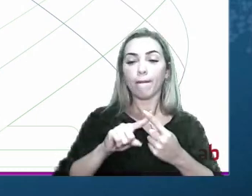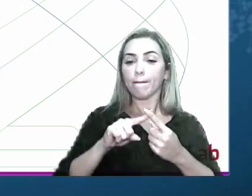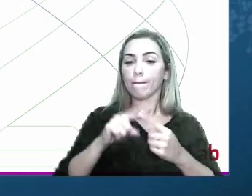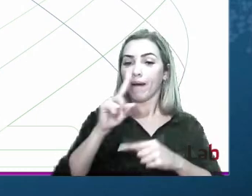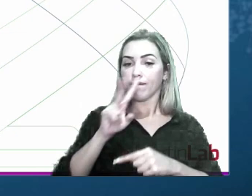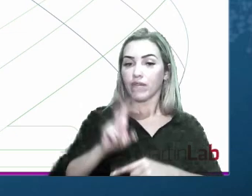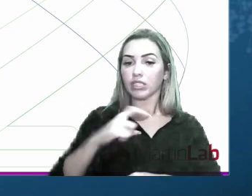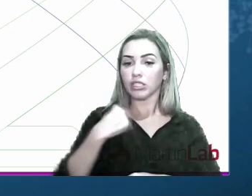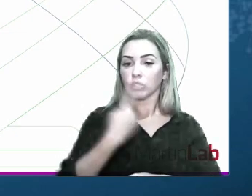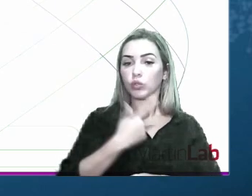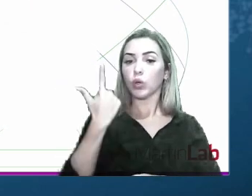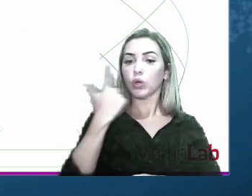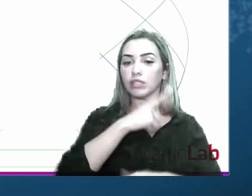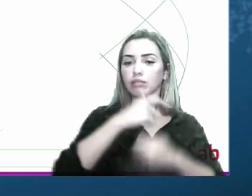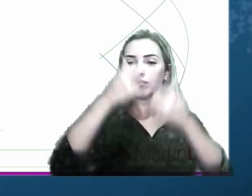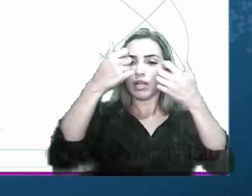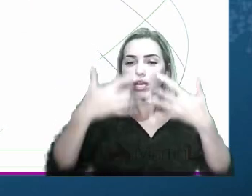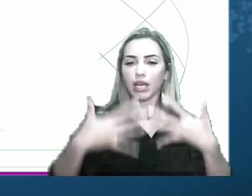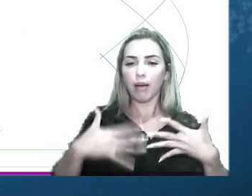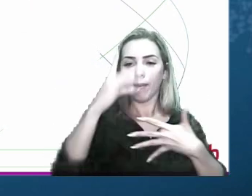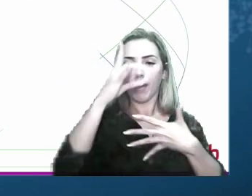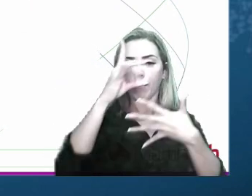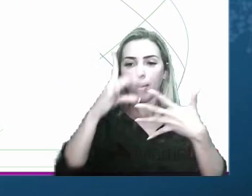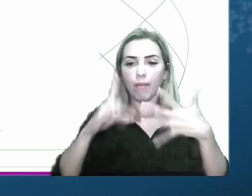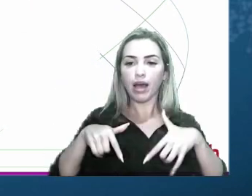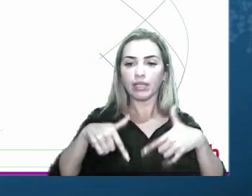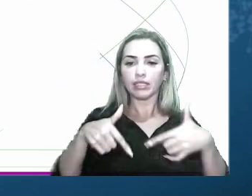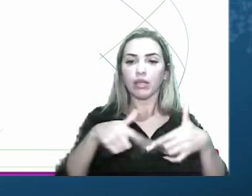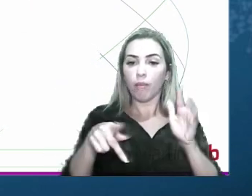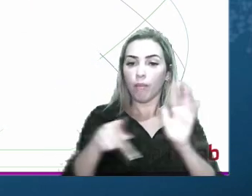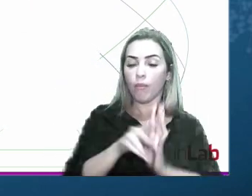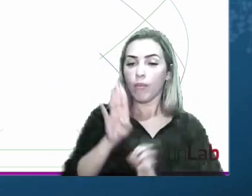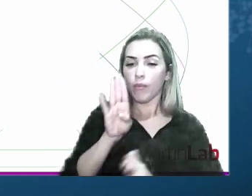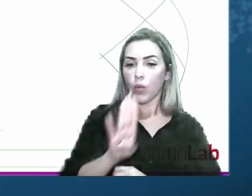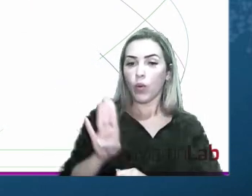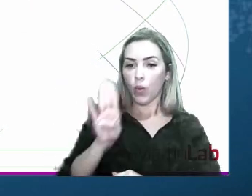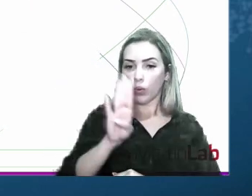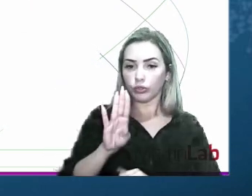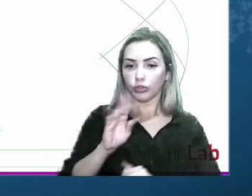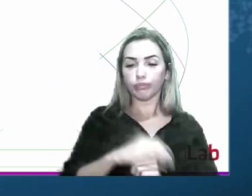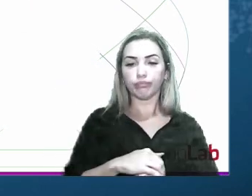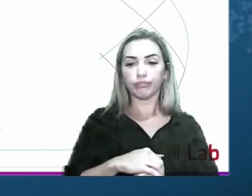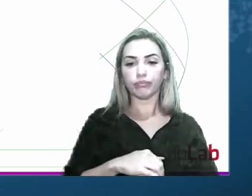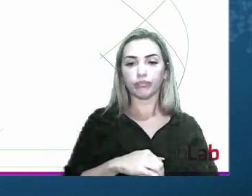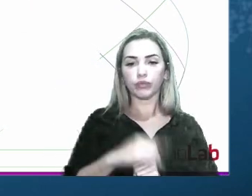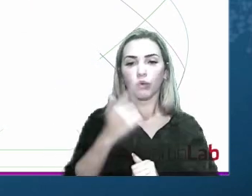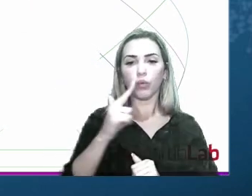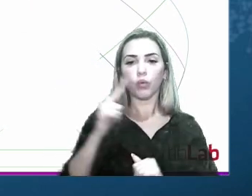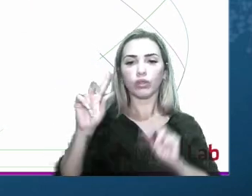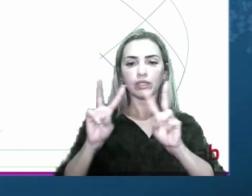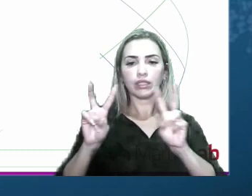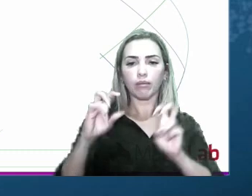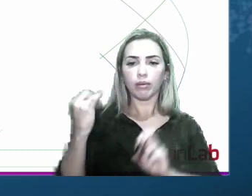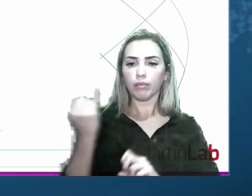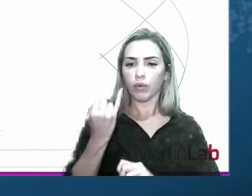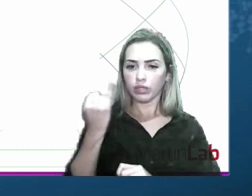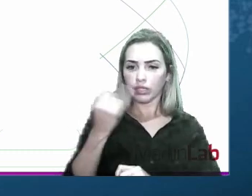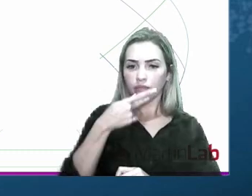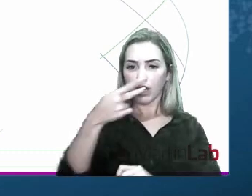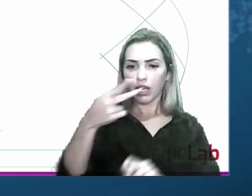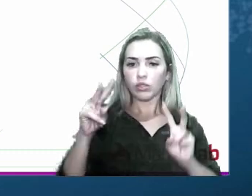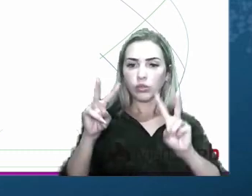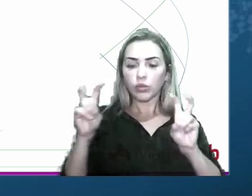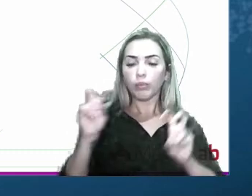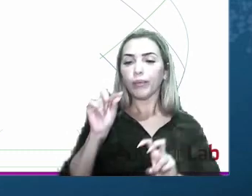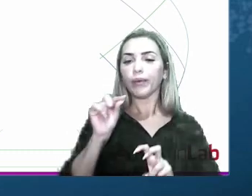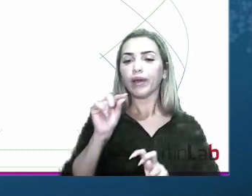gente consiga decifrar os mecanismos biológicos. E outra questão importante de falar é que